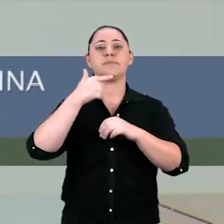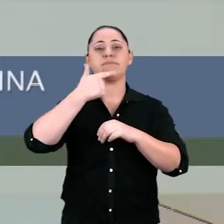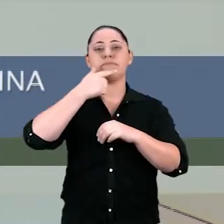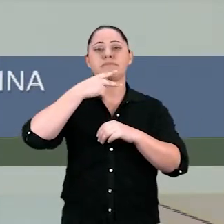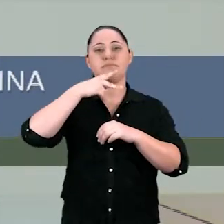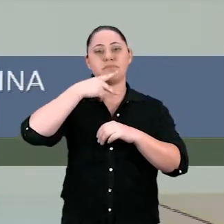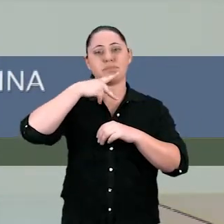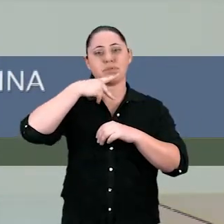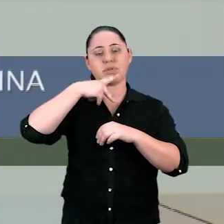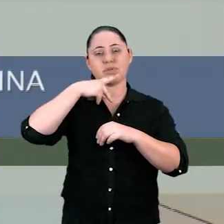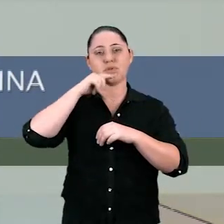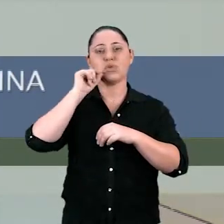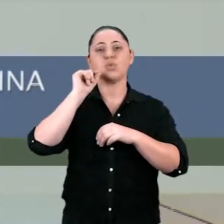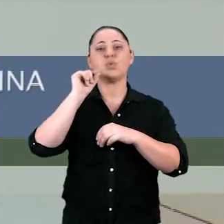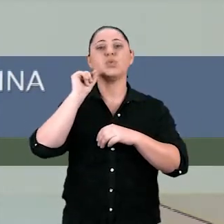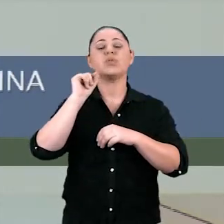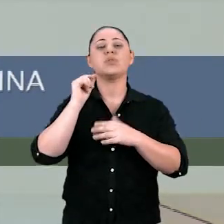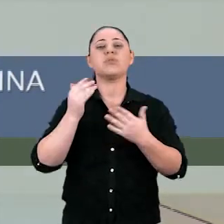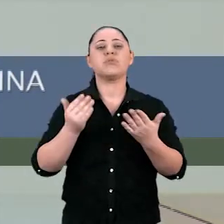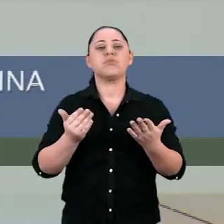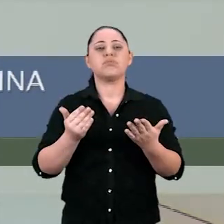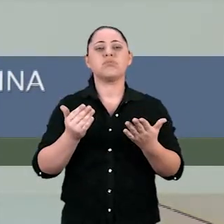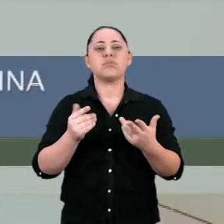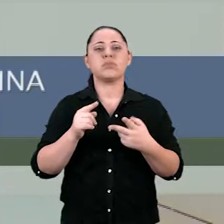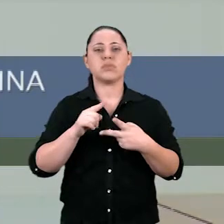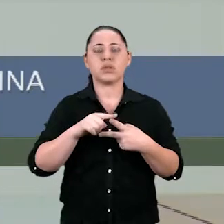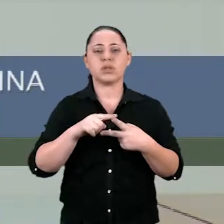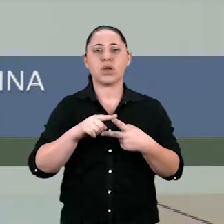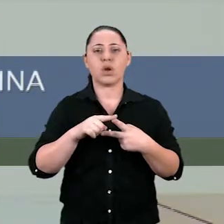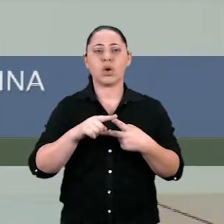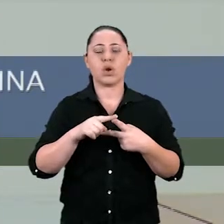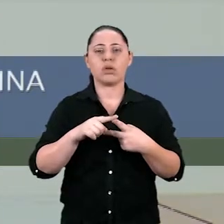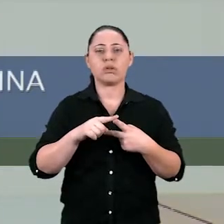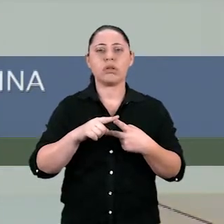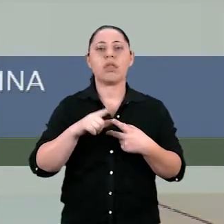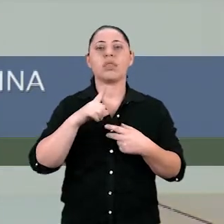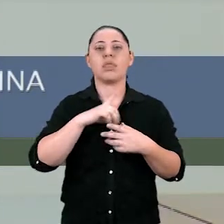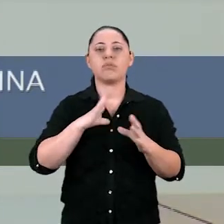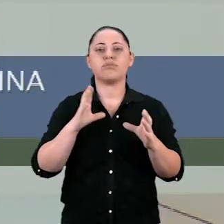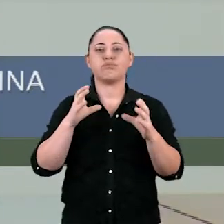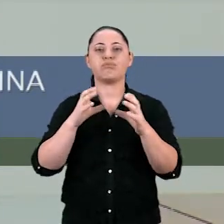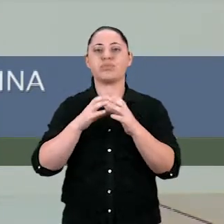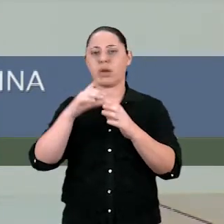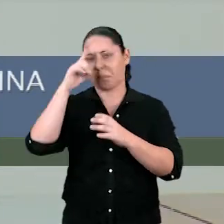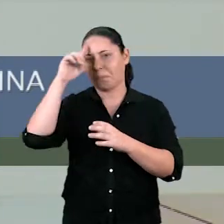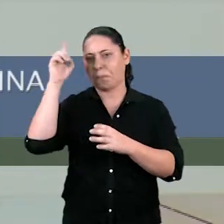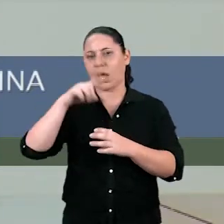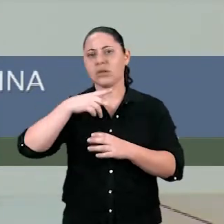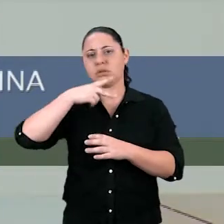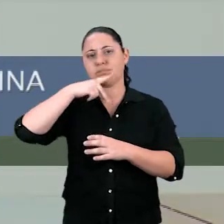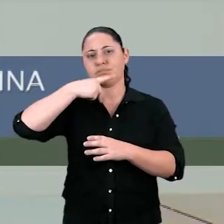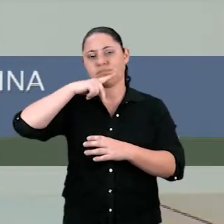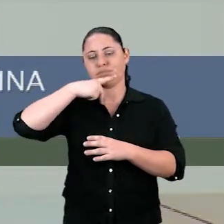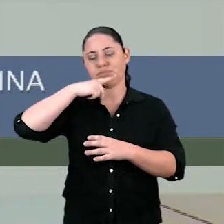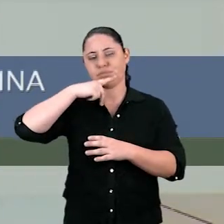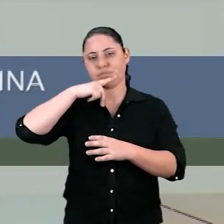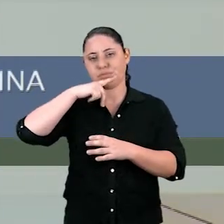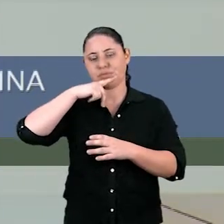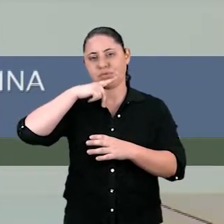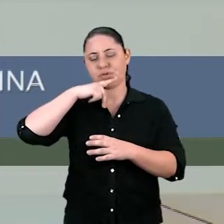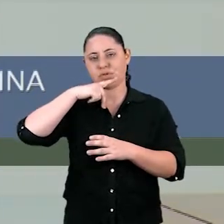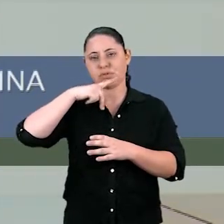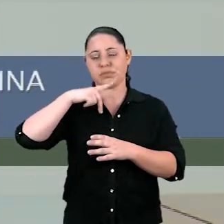partidária. Não? As oligarquias ainda continuam mandando nos partidos políticos,